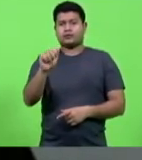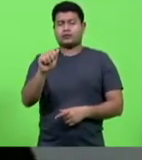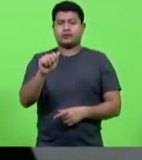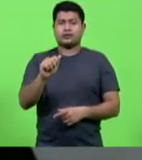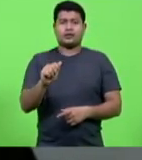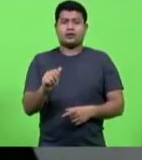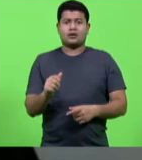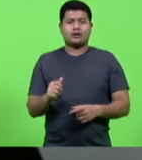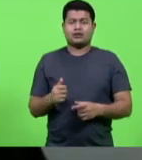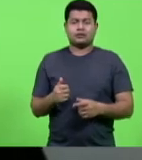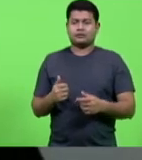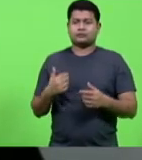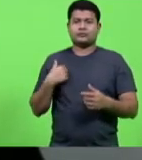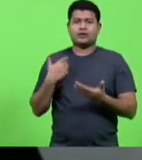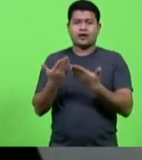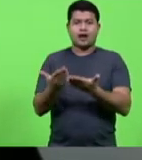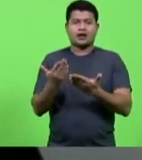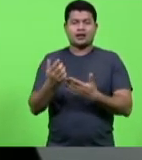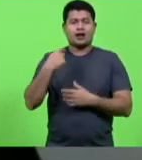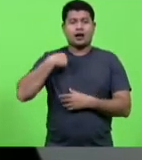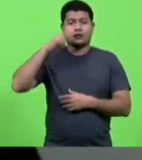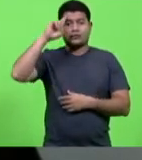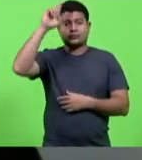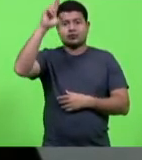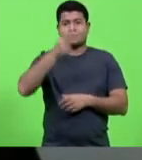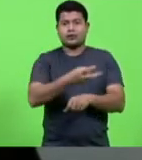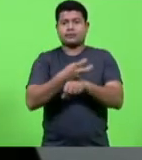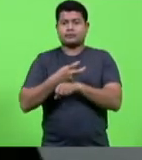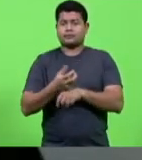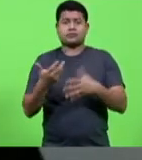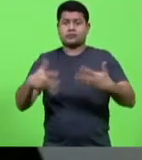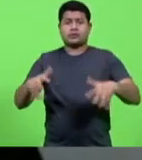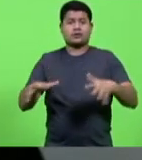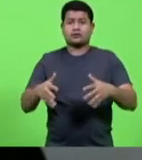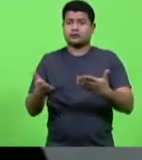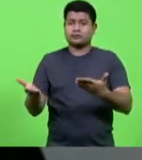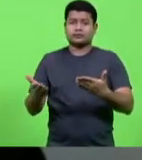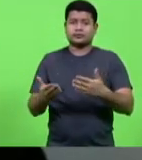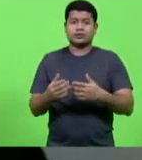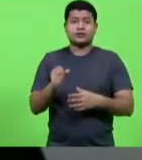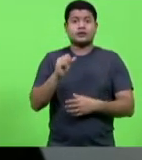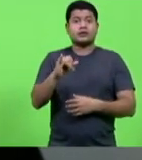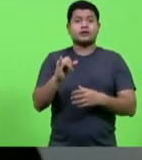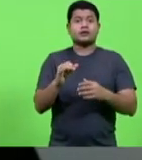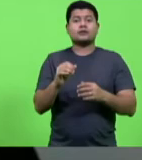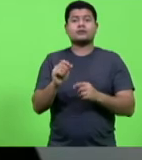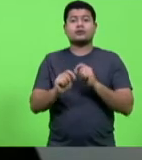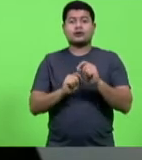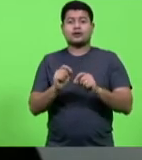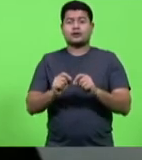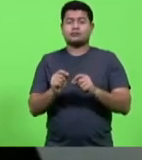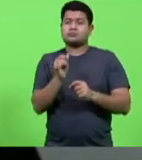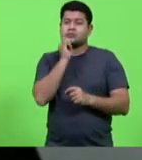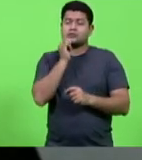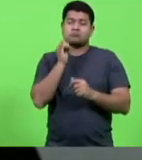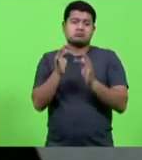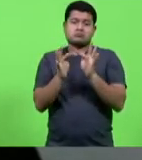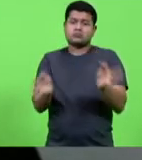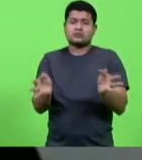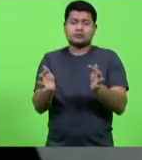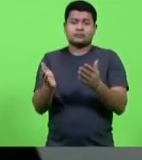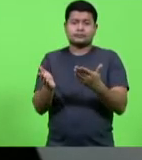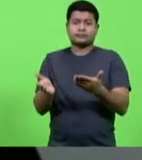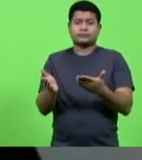ninguém. E o que acontece? É tão simples. Se ele não pagar, ele pega e vincula o pagamento à emissão de